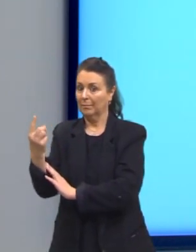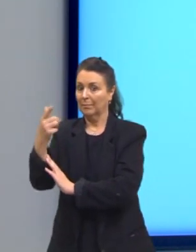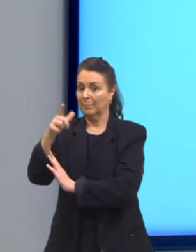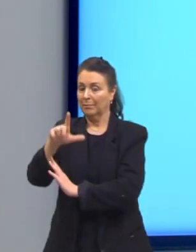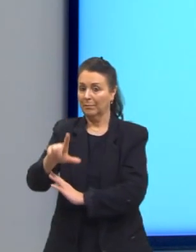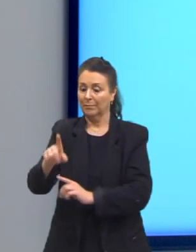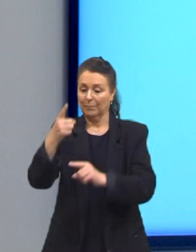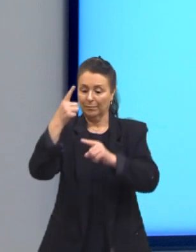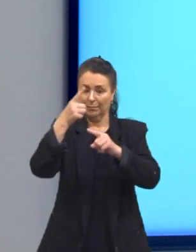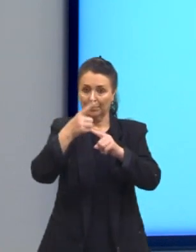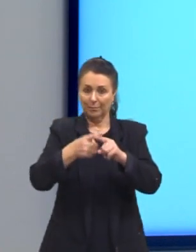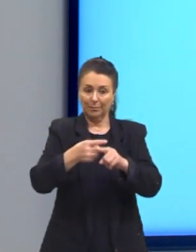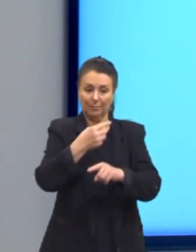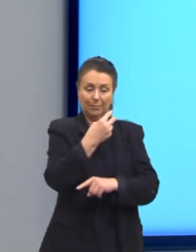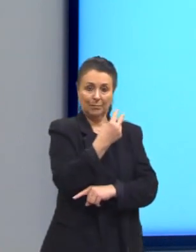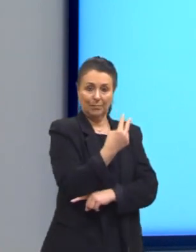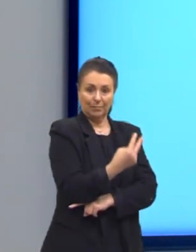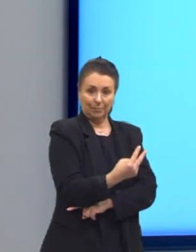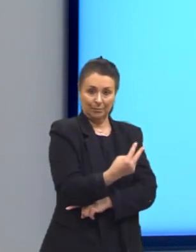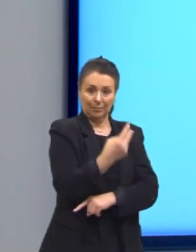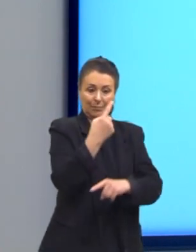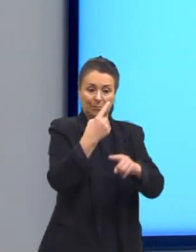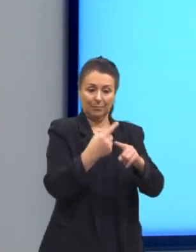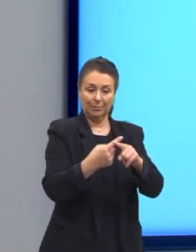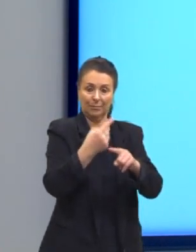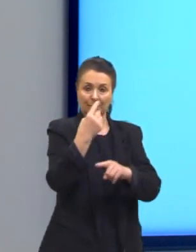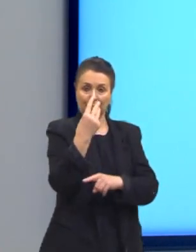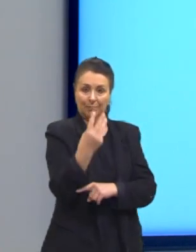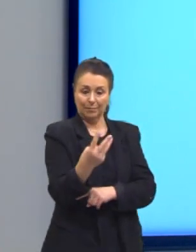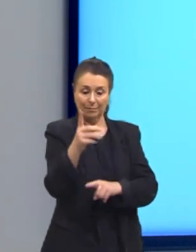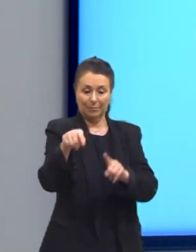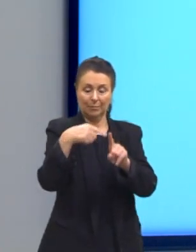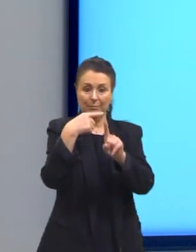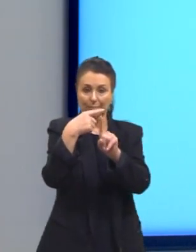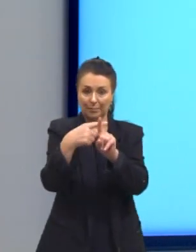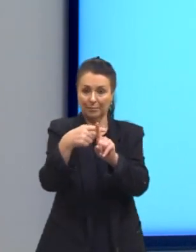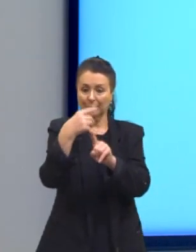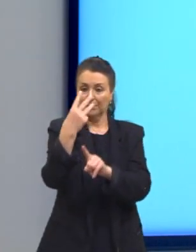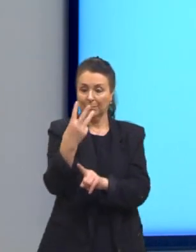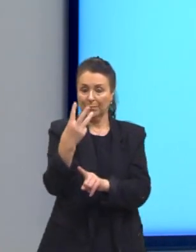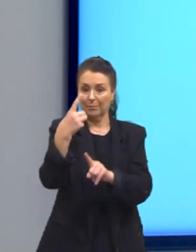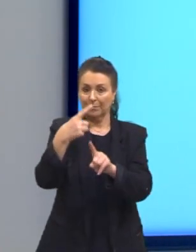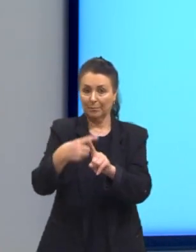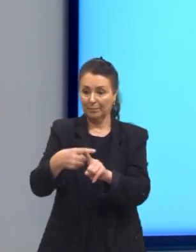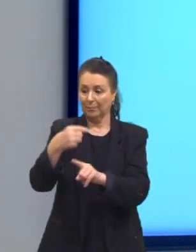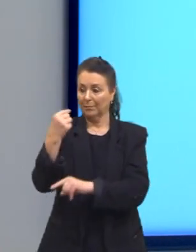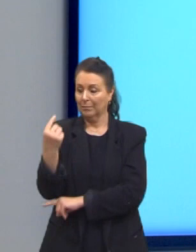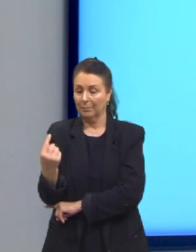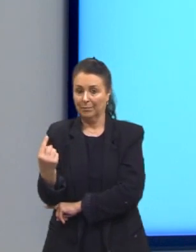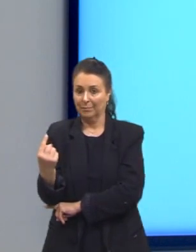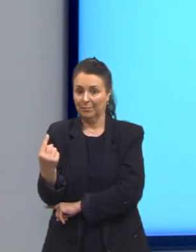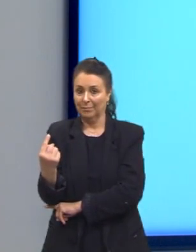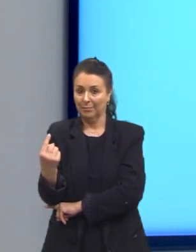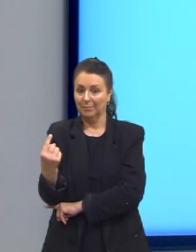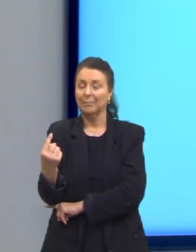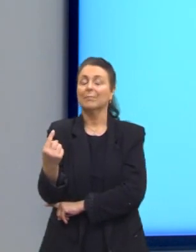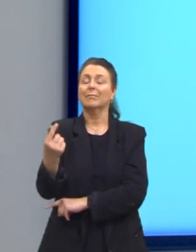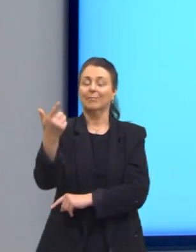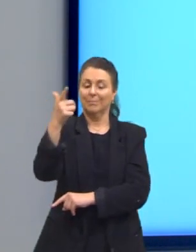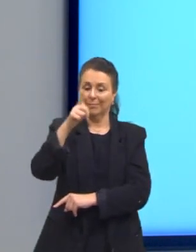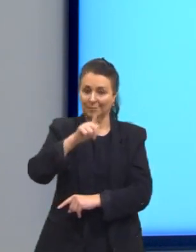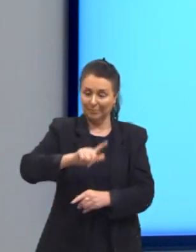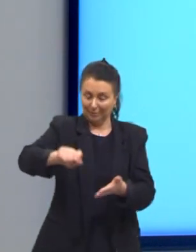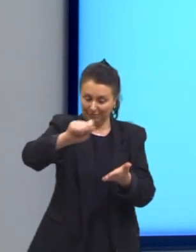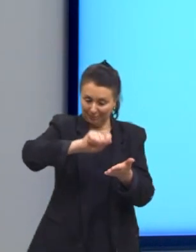multiplicamos 2 x 3 + 3 x 1 escrevemos